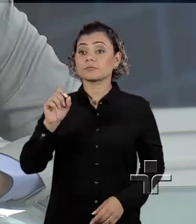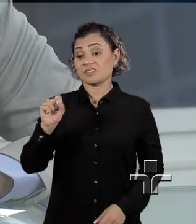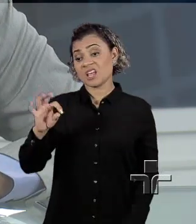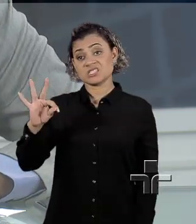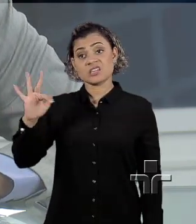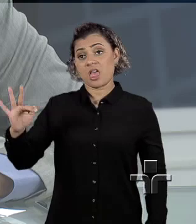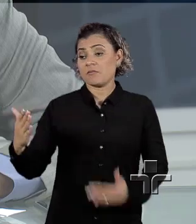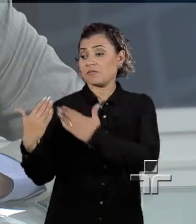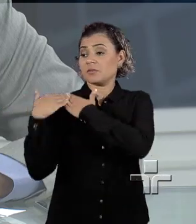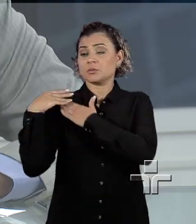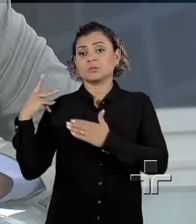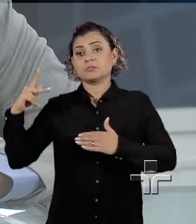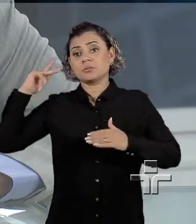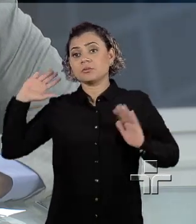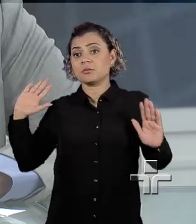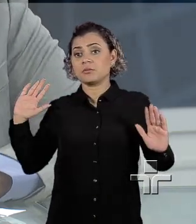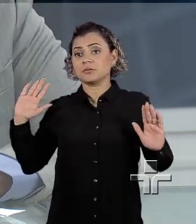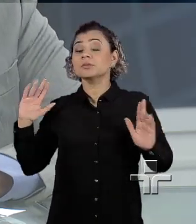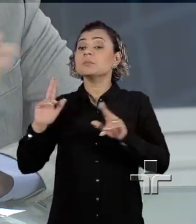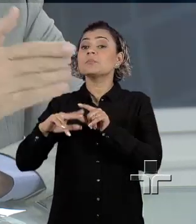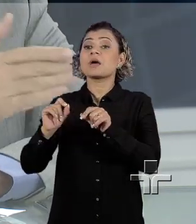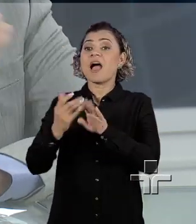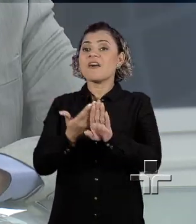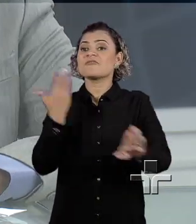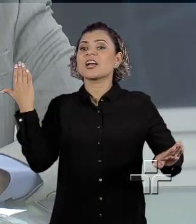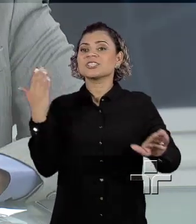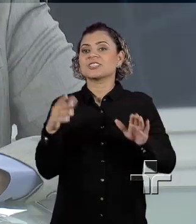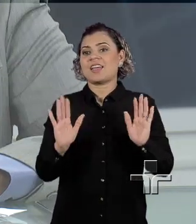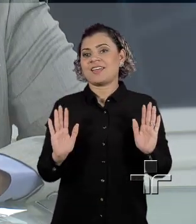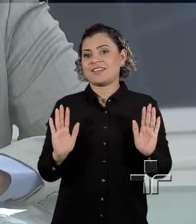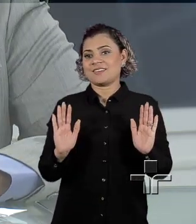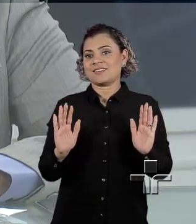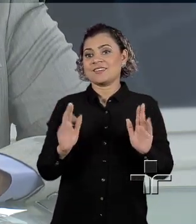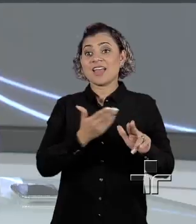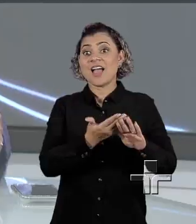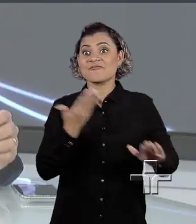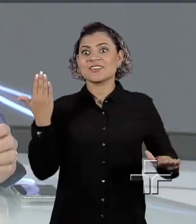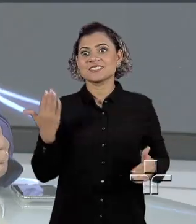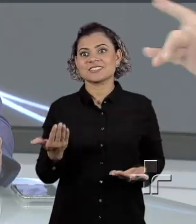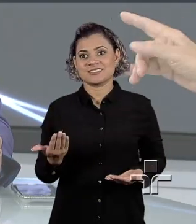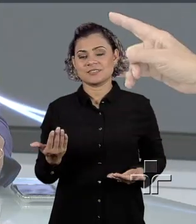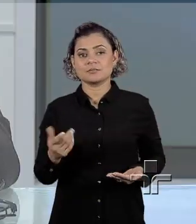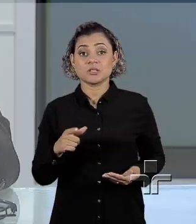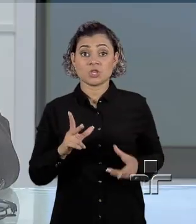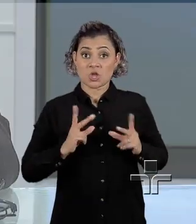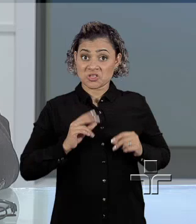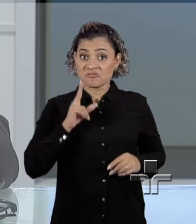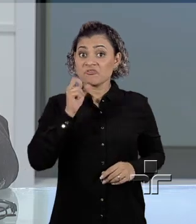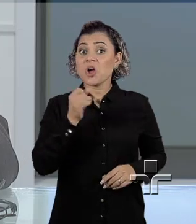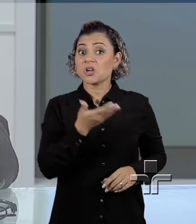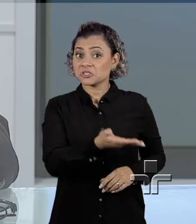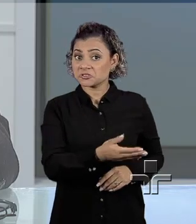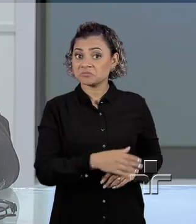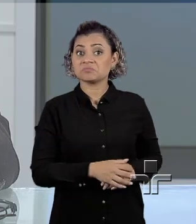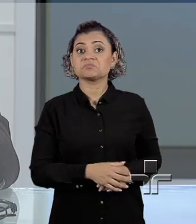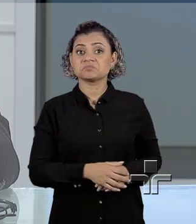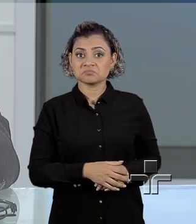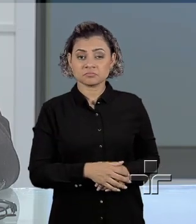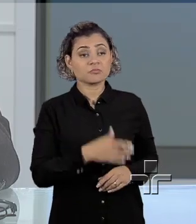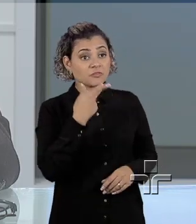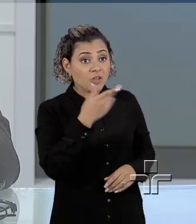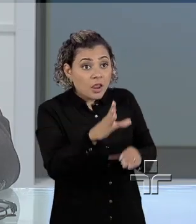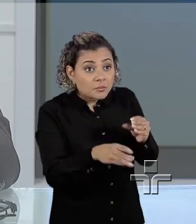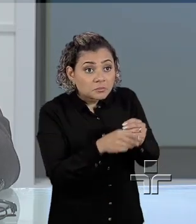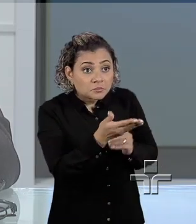Tribunal Federal, inserir lá, para afastar do páreo, para afastar o Moro do páreo de 2022. Então, você ia